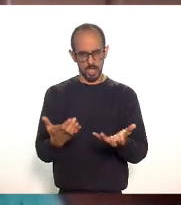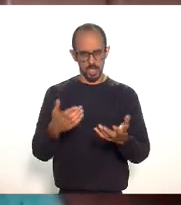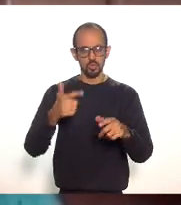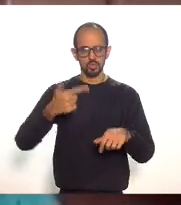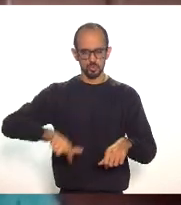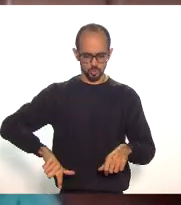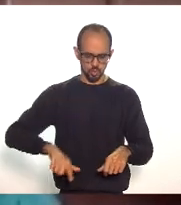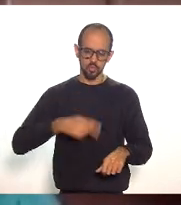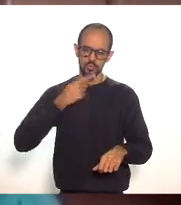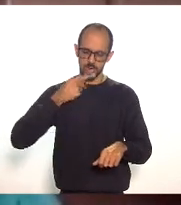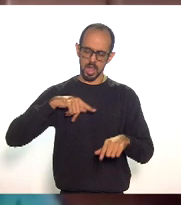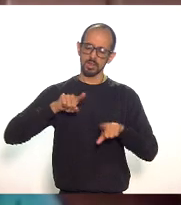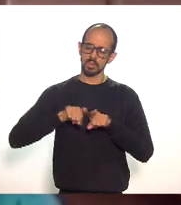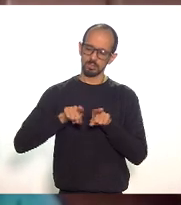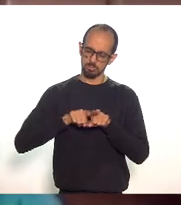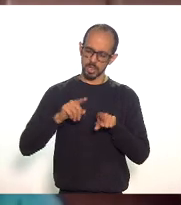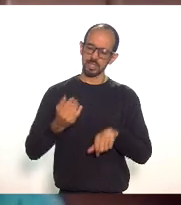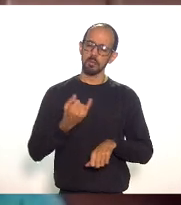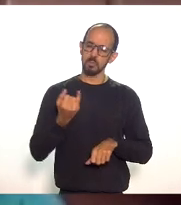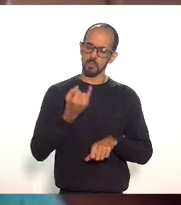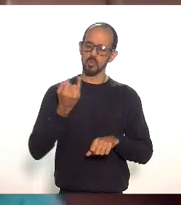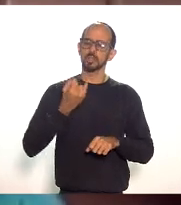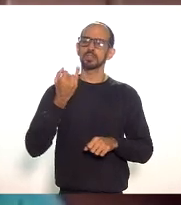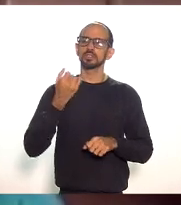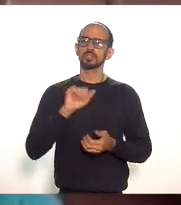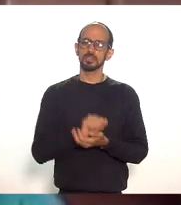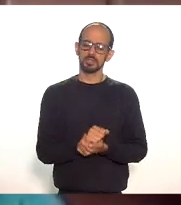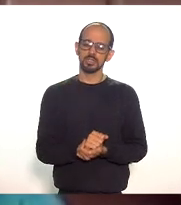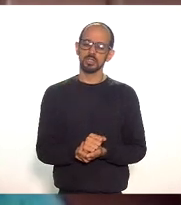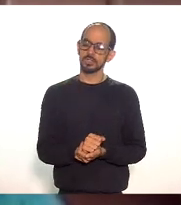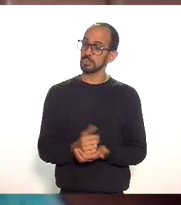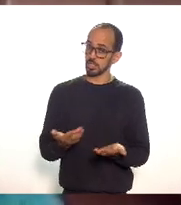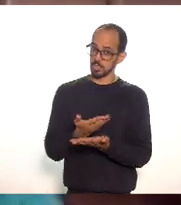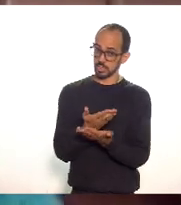aqui também a importância, né, que